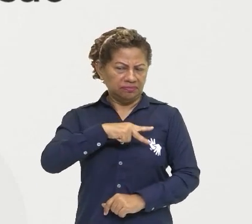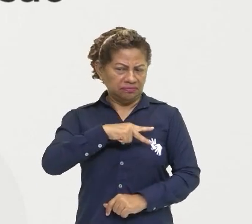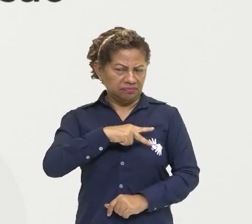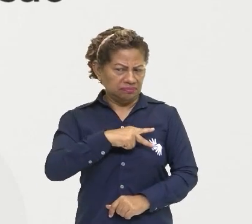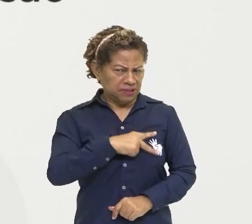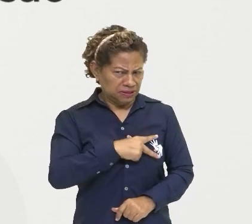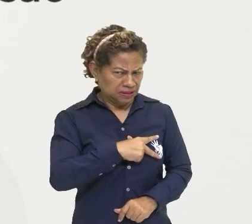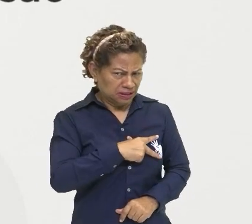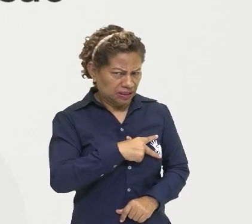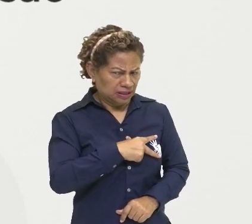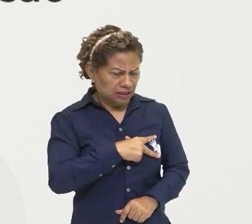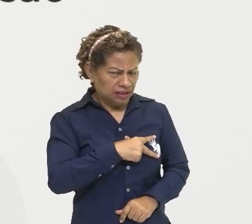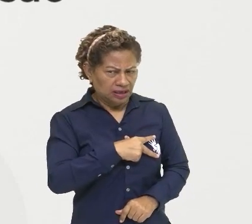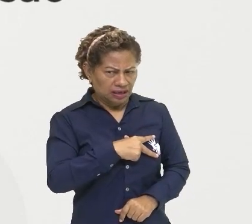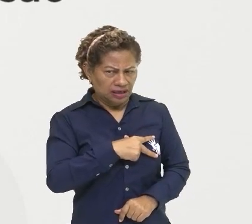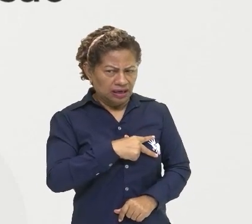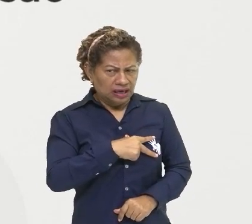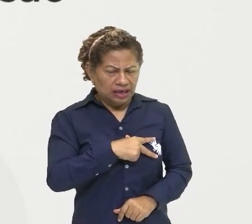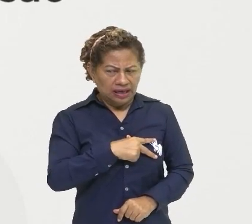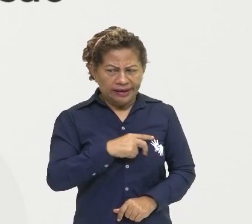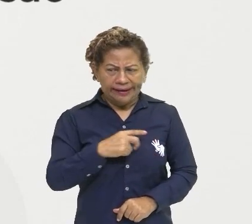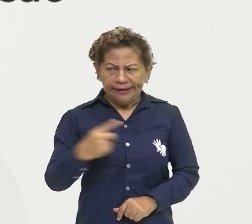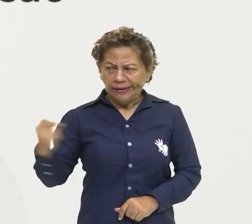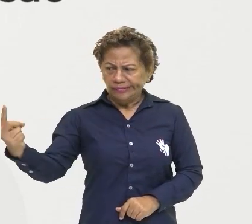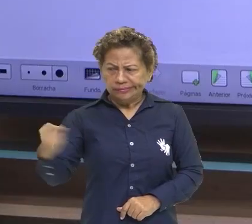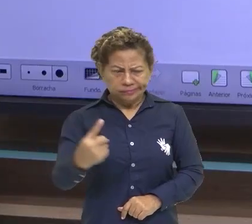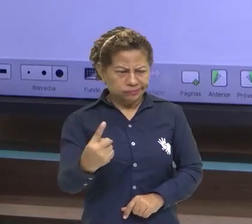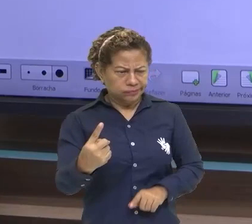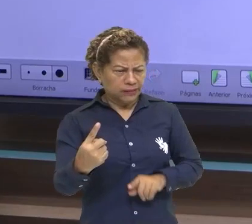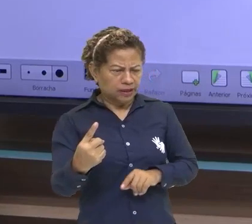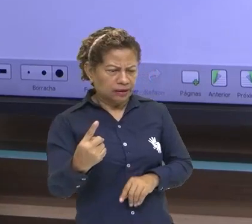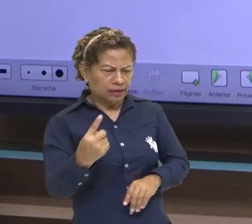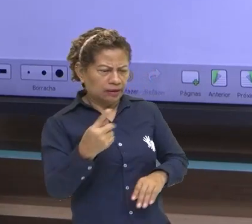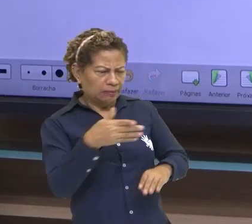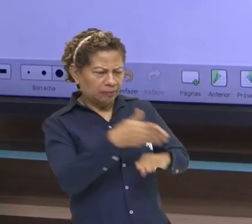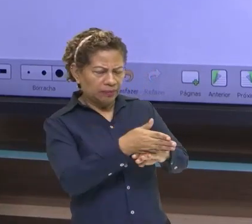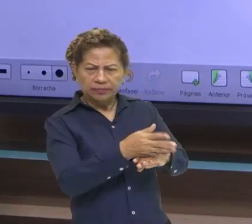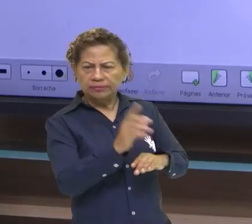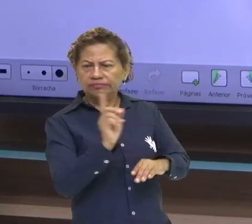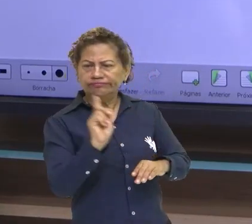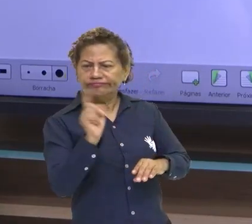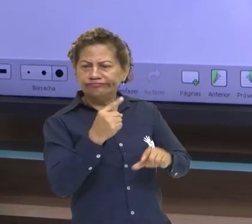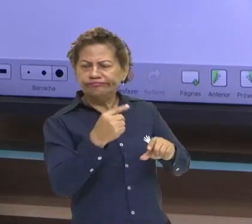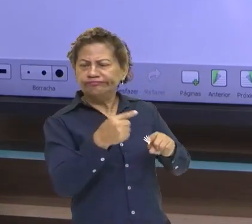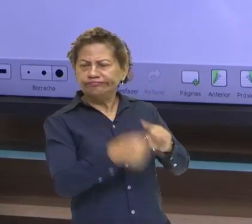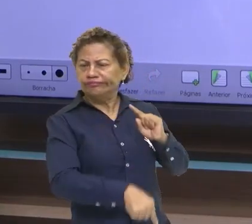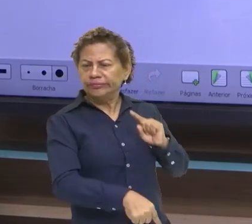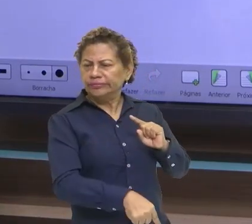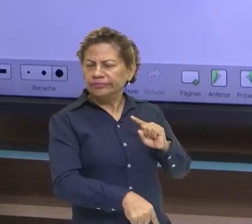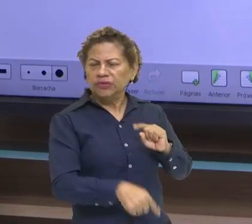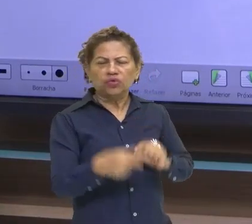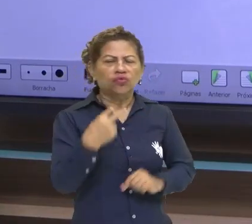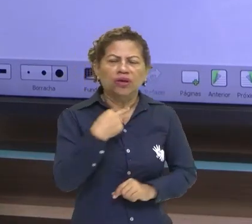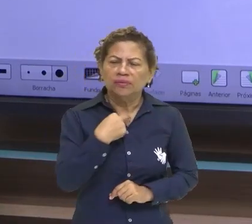ter o acesso livremente a esse espaço, elas não serão livres para acessar